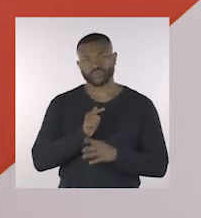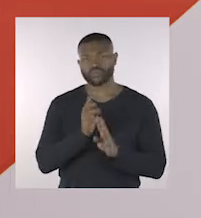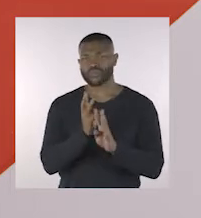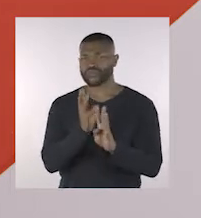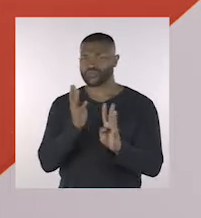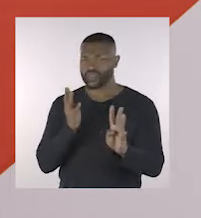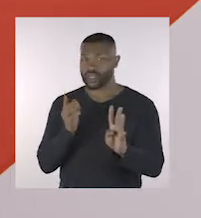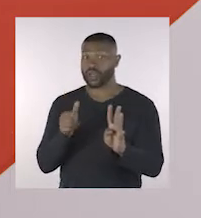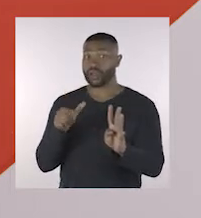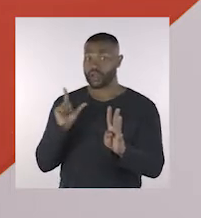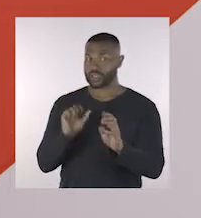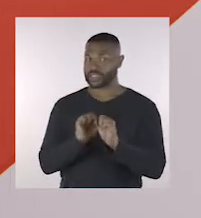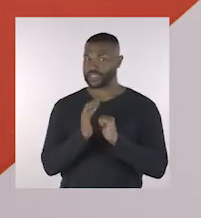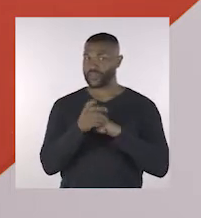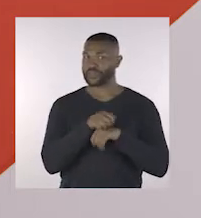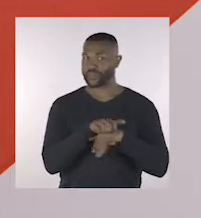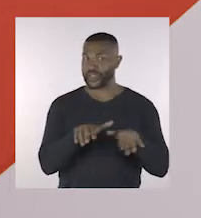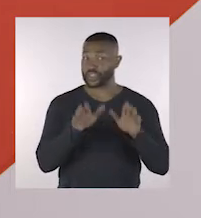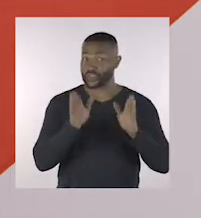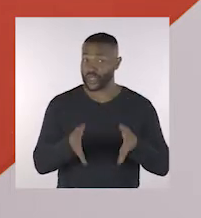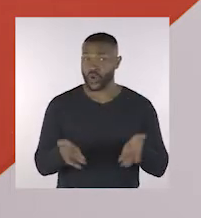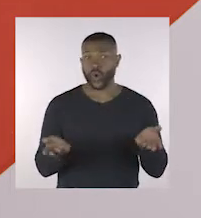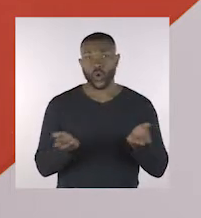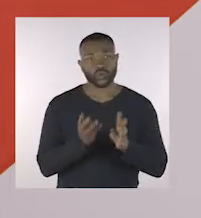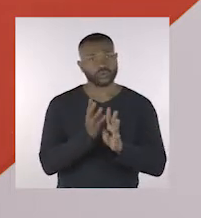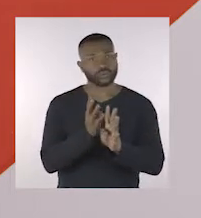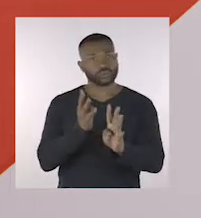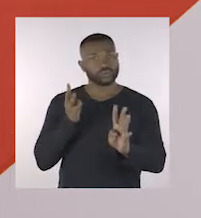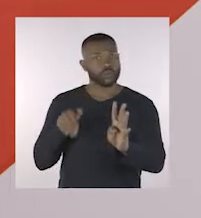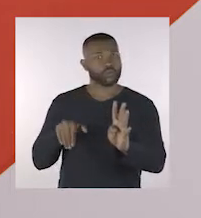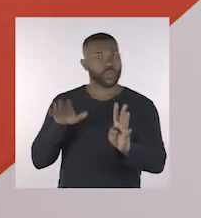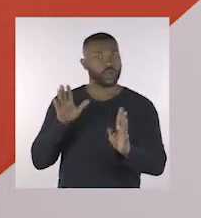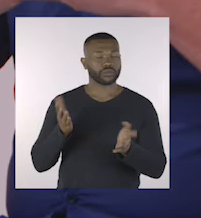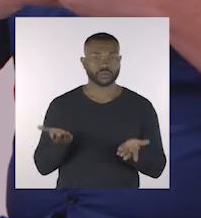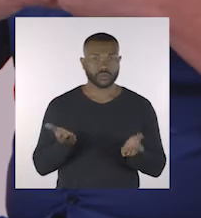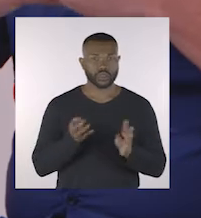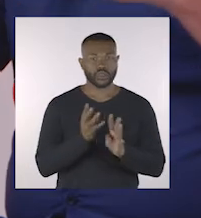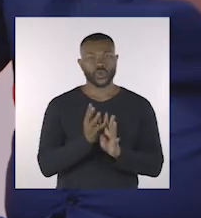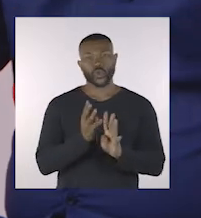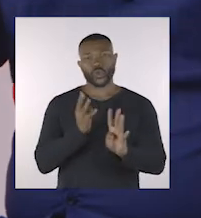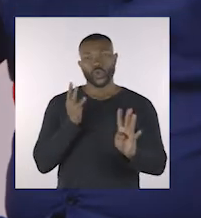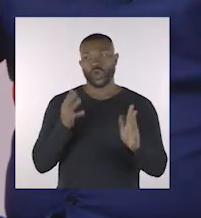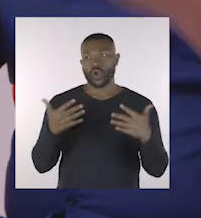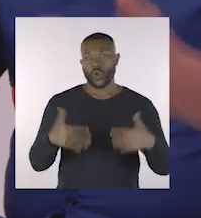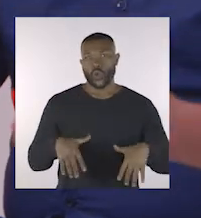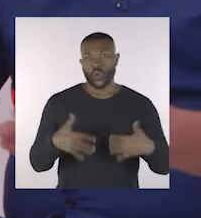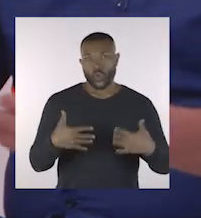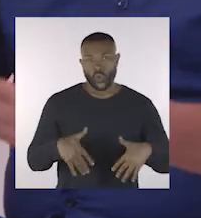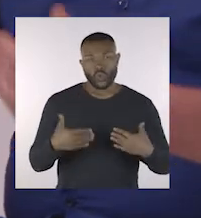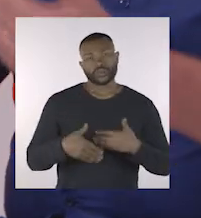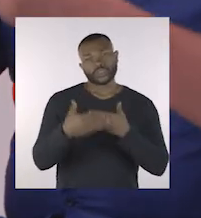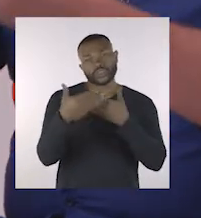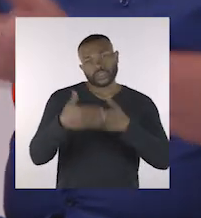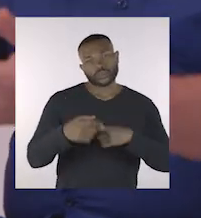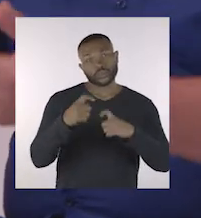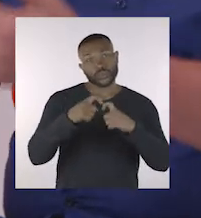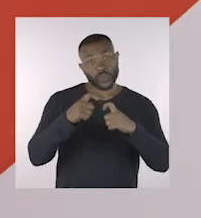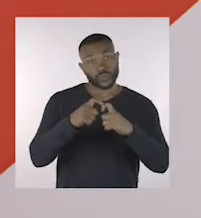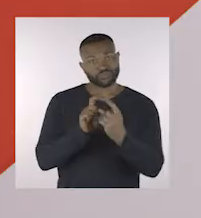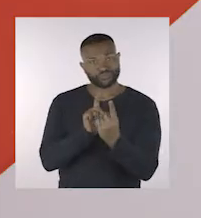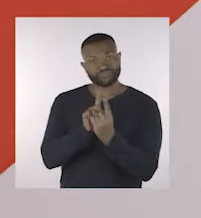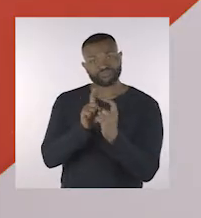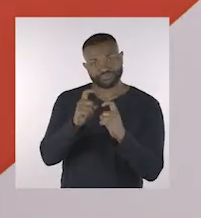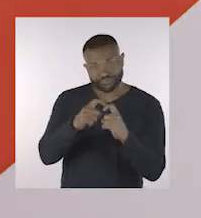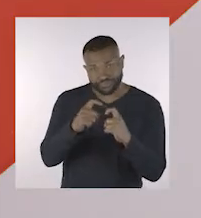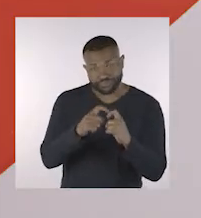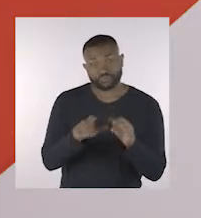eu já existe essas filas antes da pandemia aumentou muito então mas aumentou muito as filhas para fazer